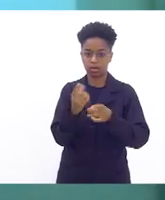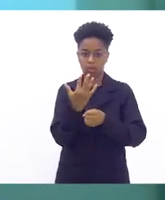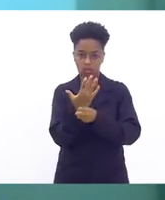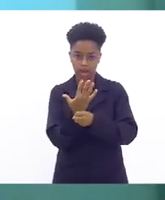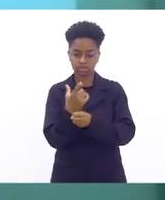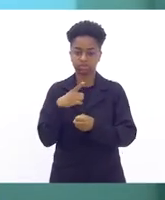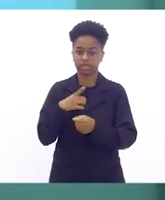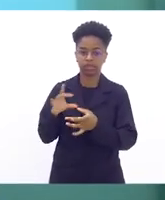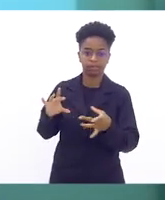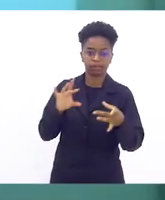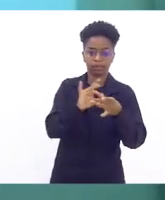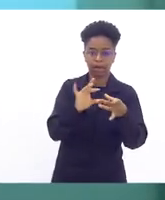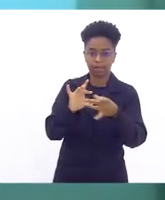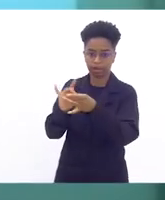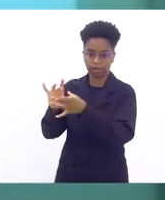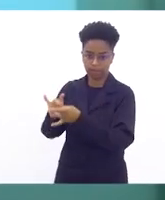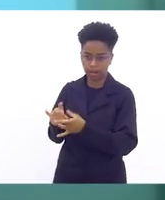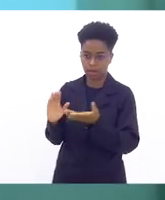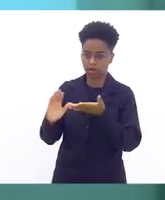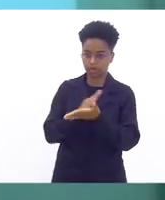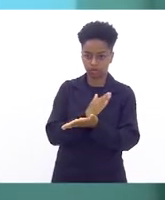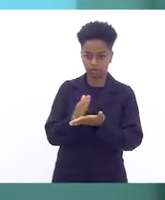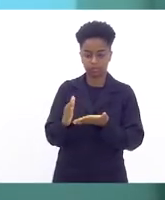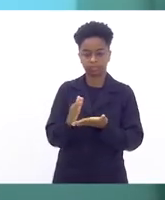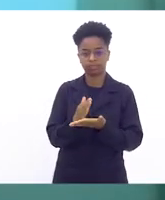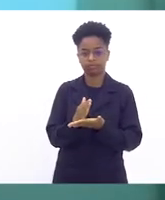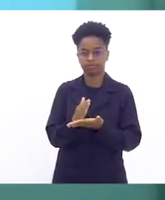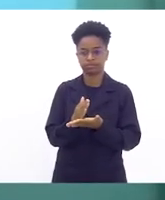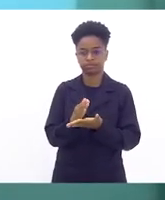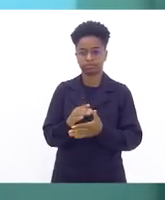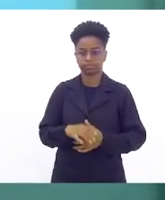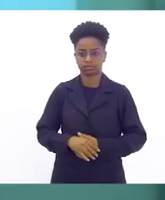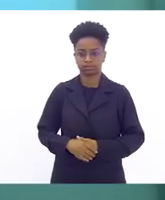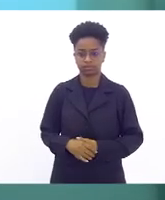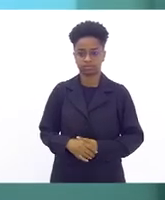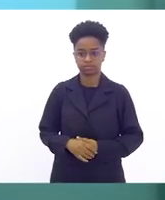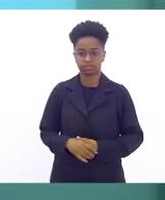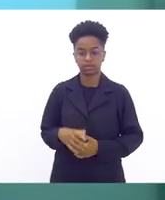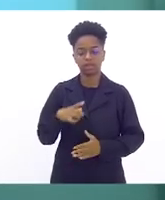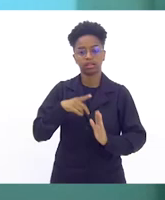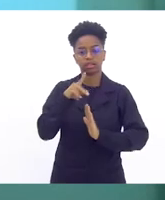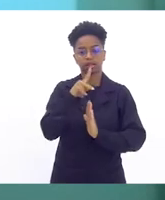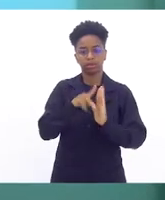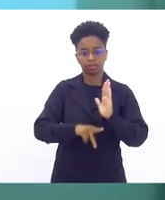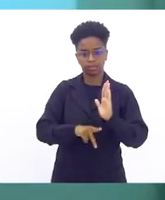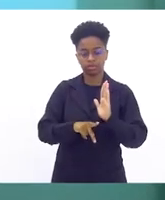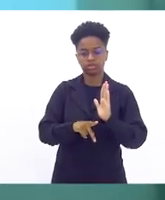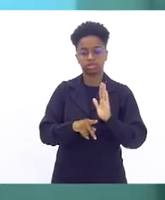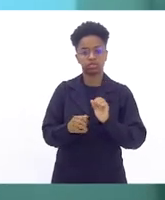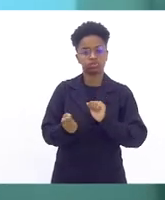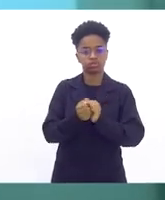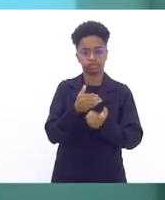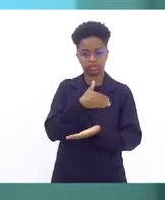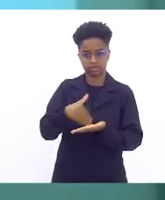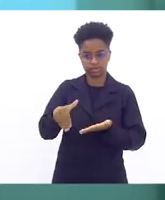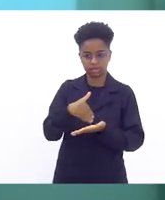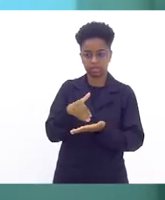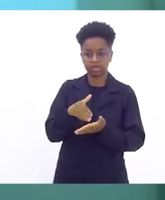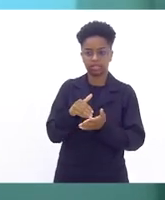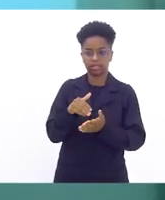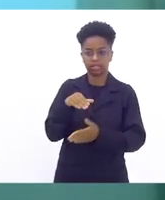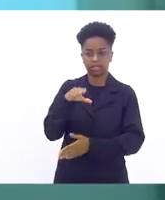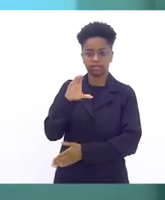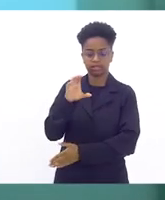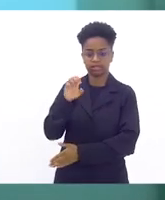parcerias para de projetos lá com a secretaria a central